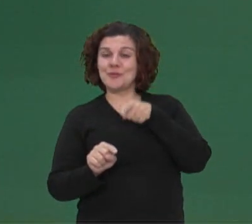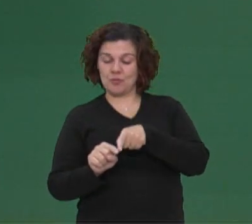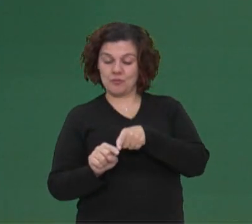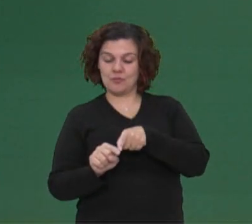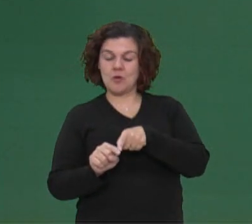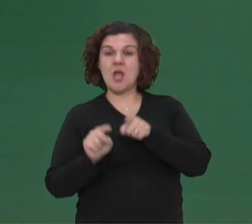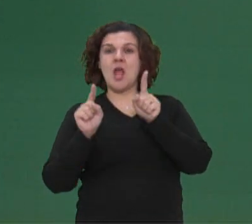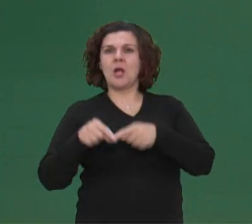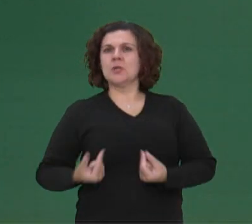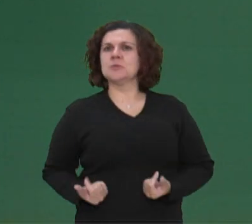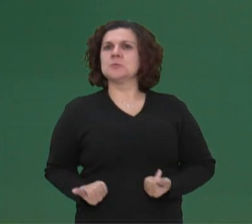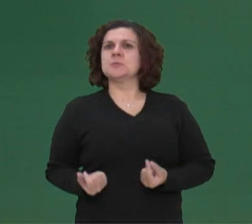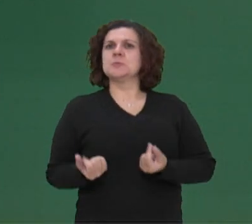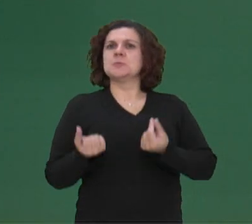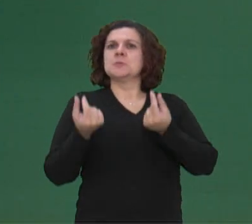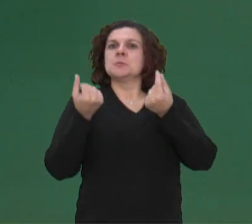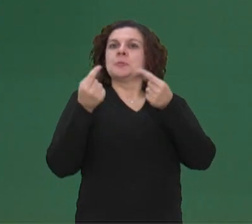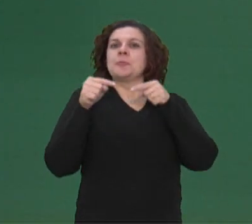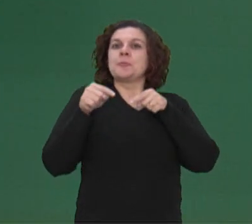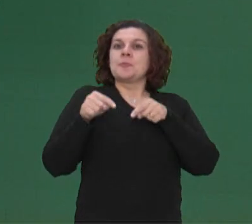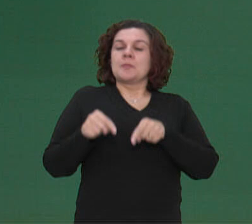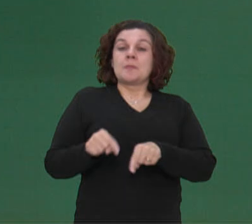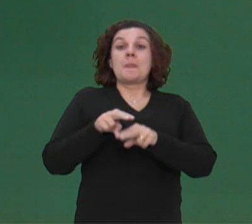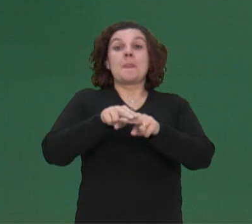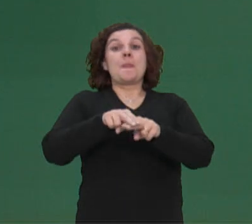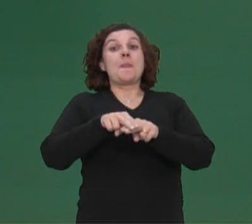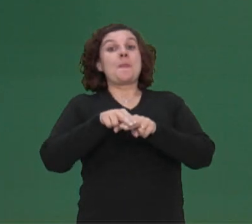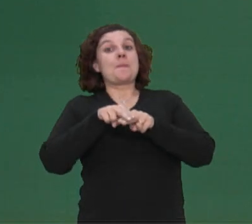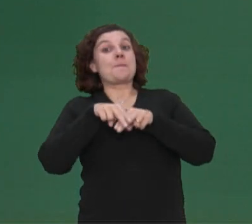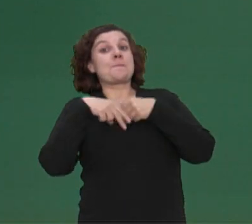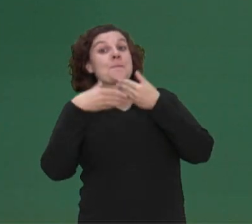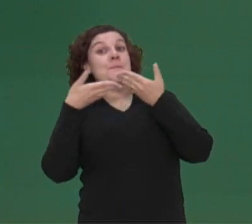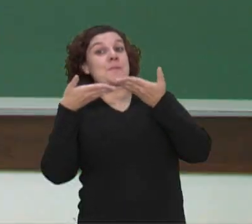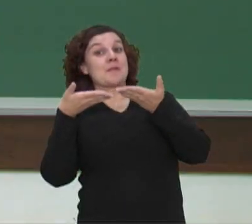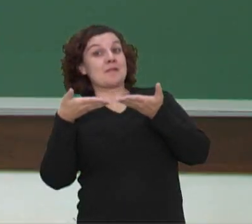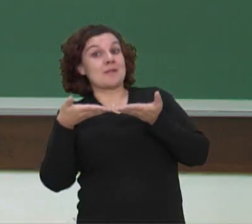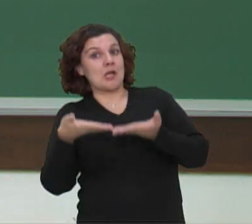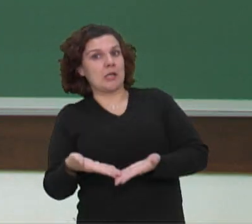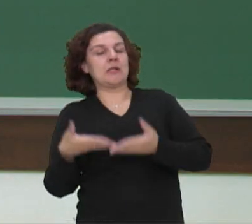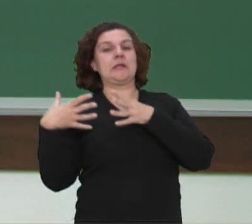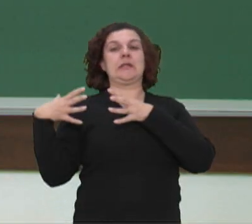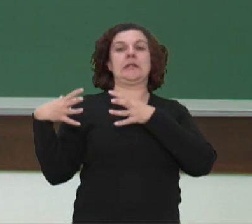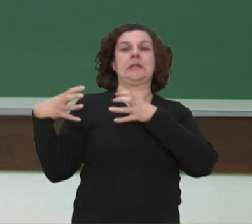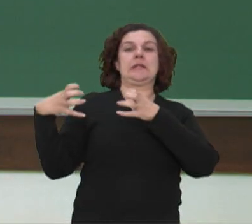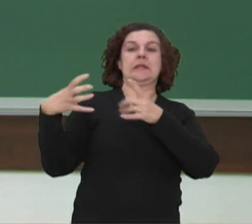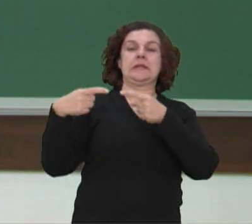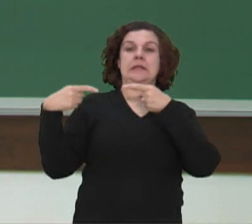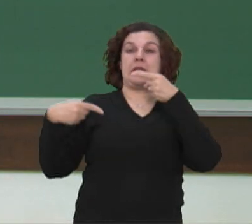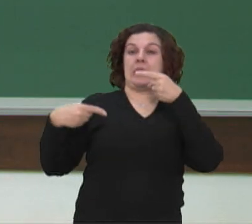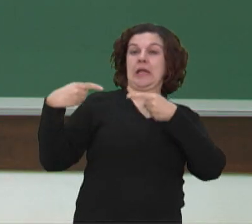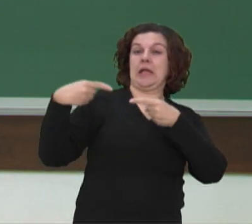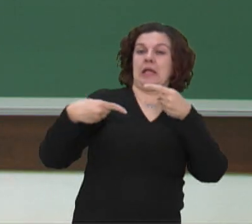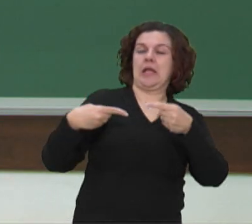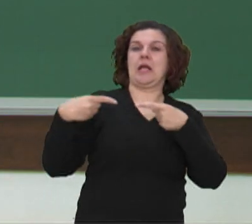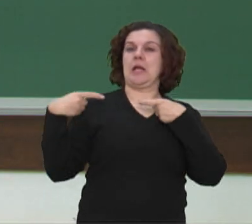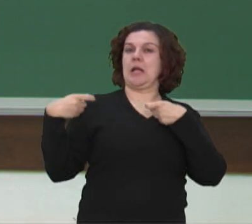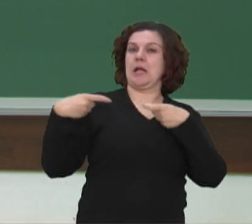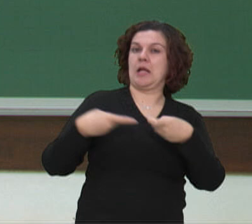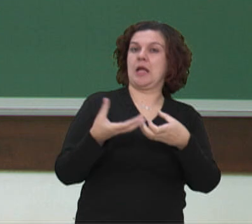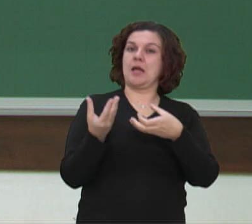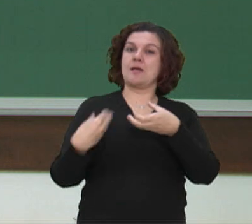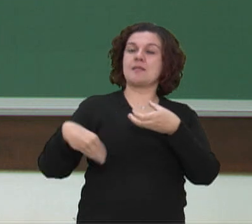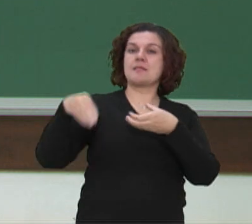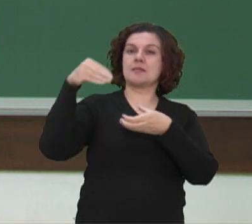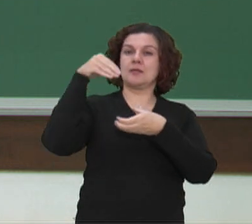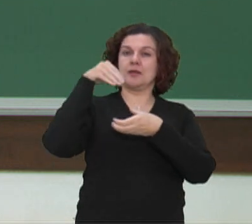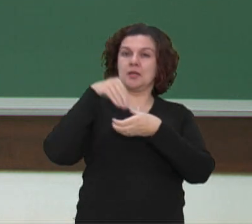muito rica. Eis o porquê das intenções e conflitos dentro dela, eis o porquê de toda